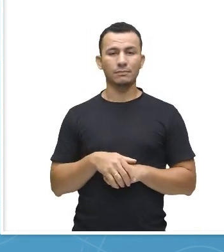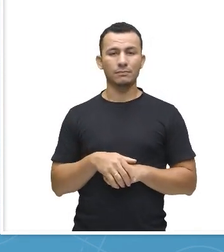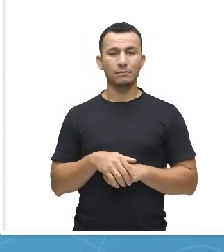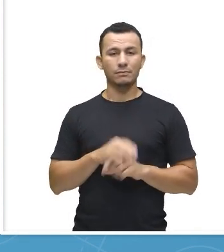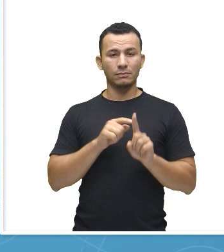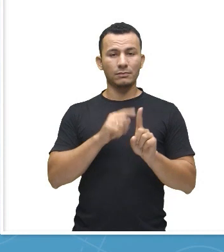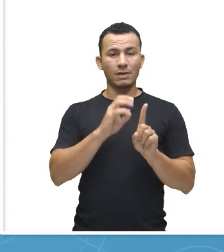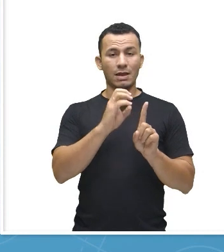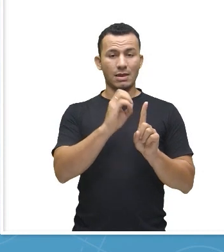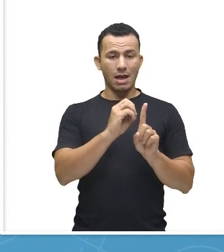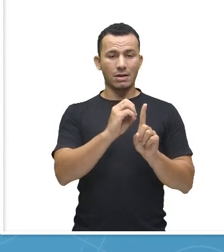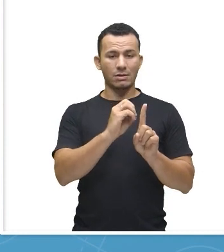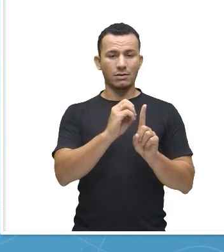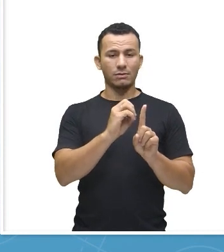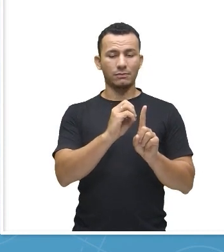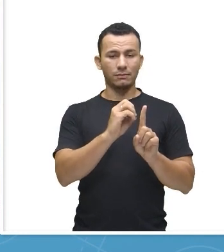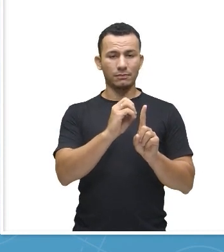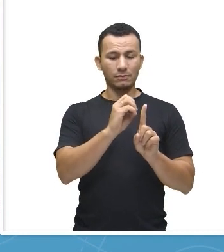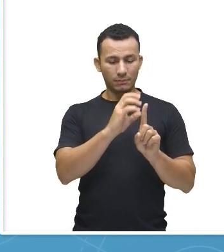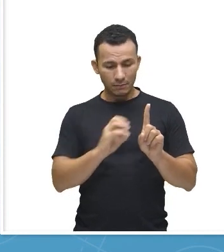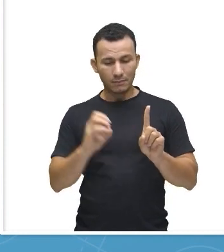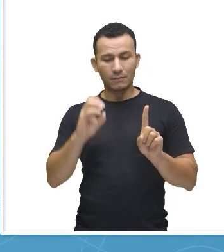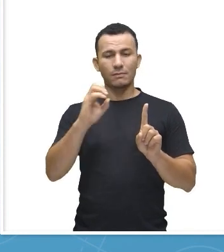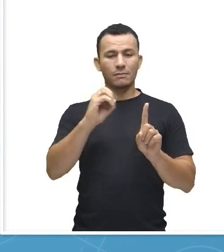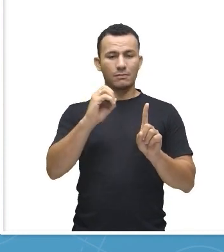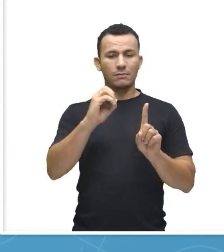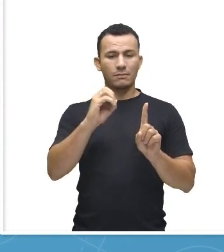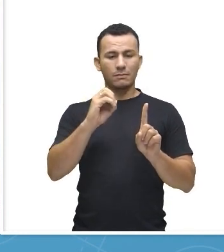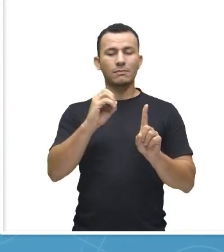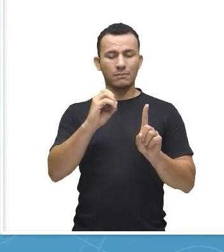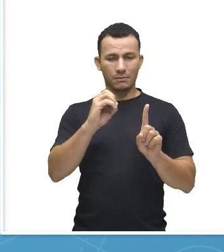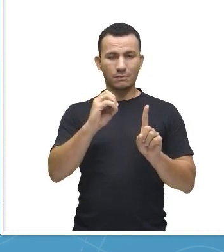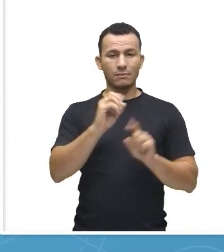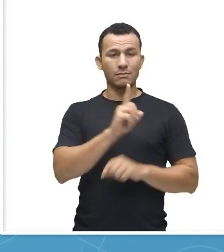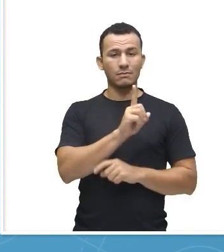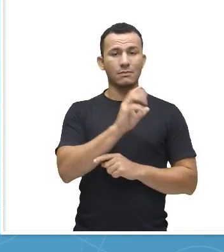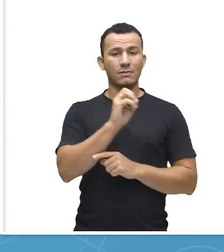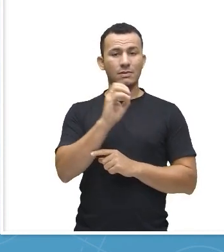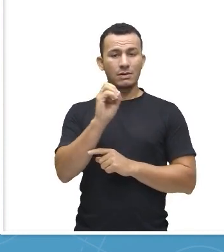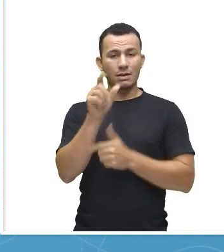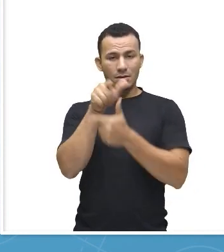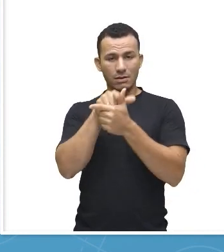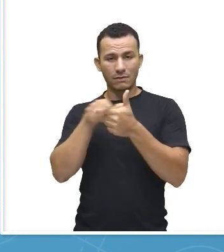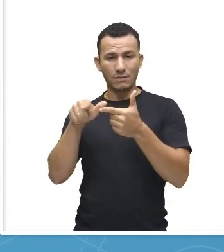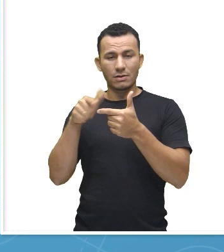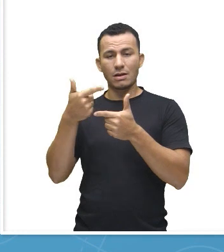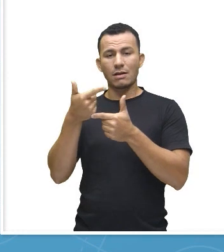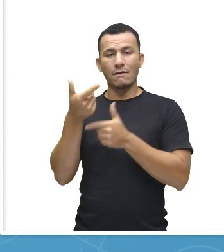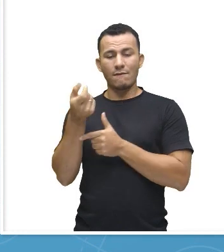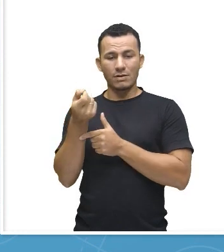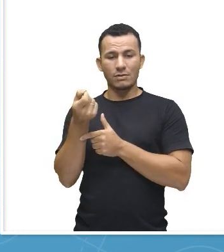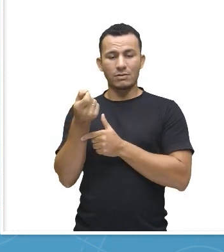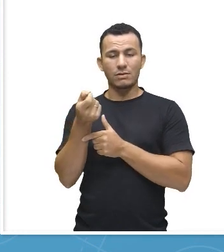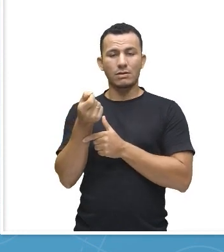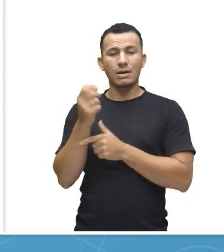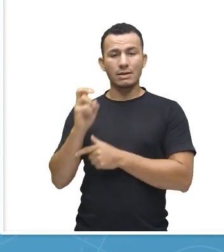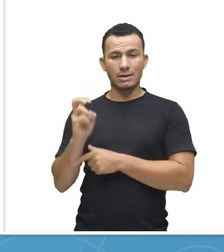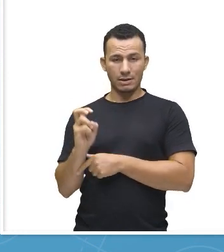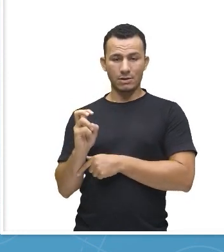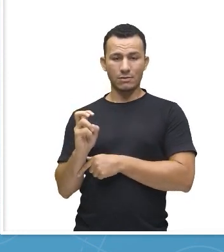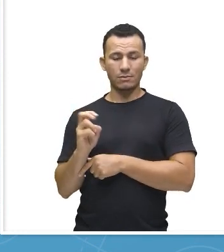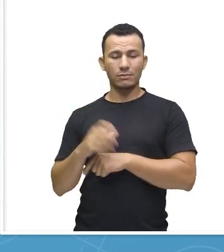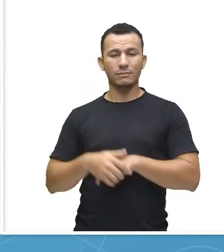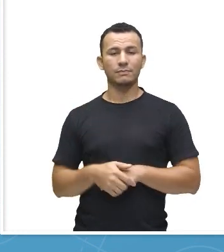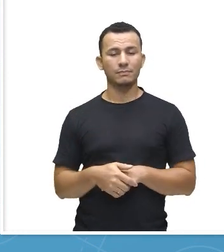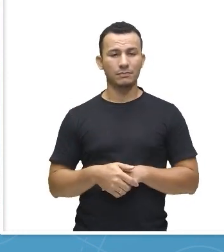continuou menor. Agora mais um zero. Agora você tem 100 dividido por 20 é 5